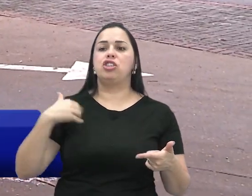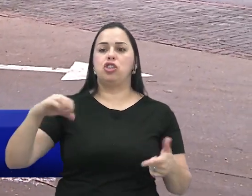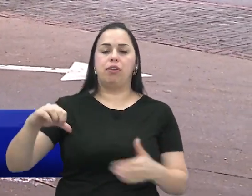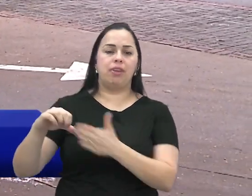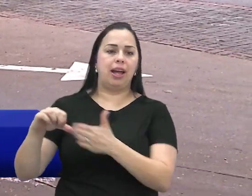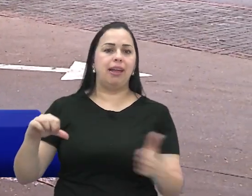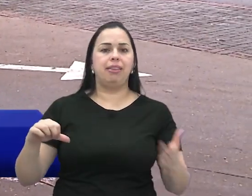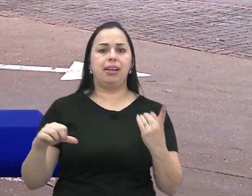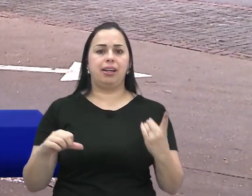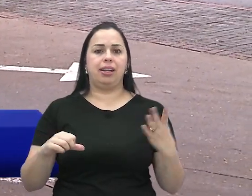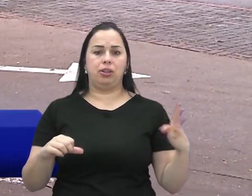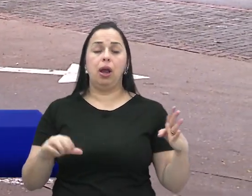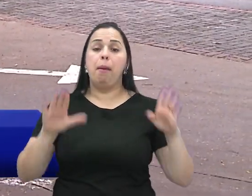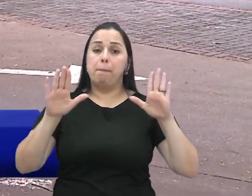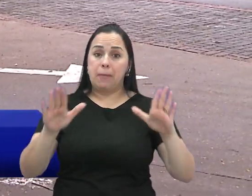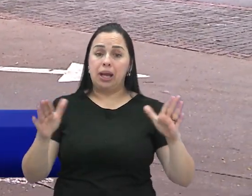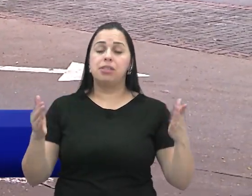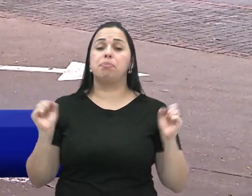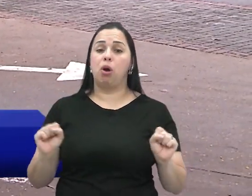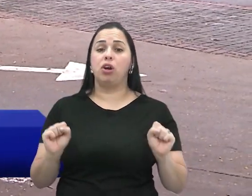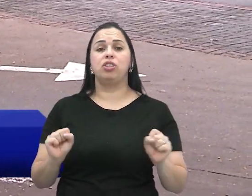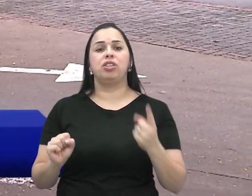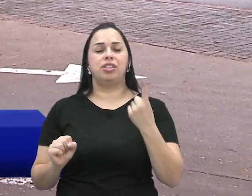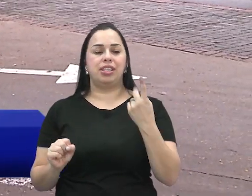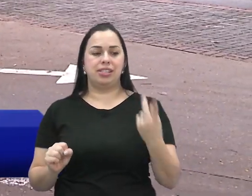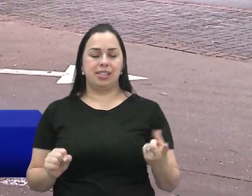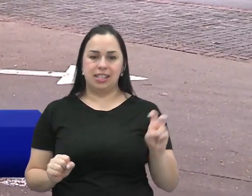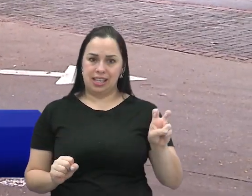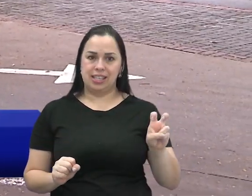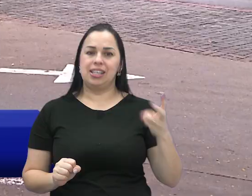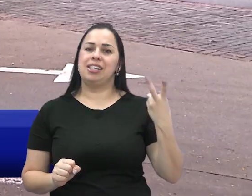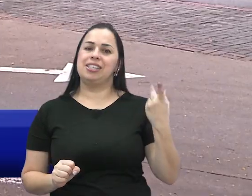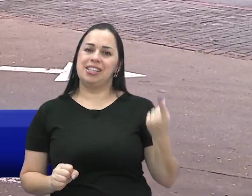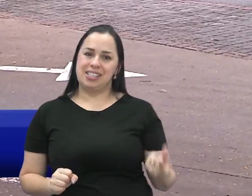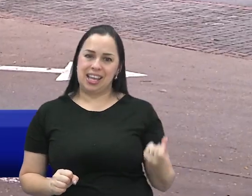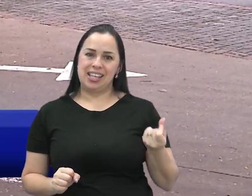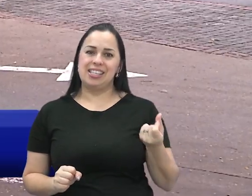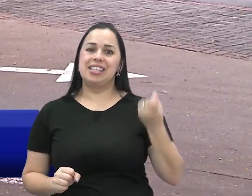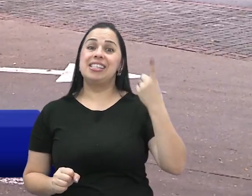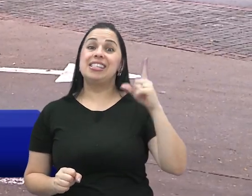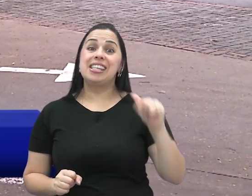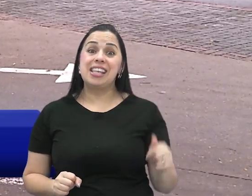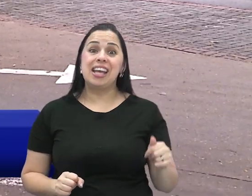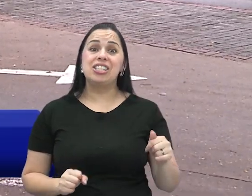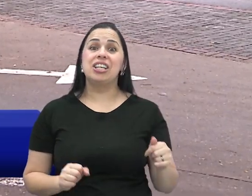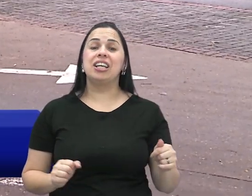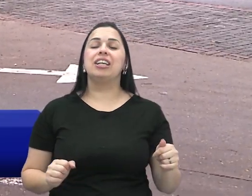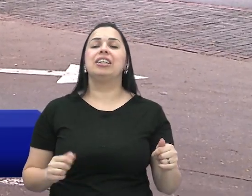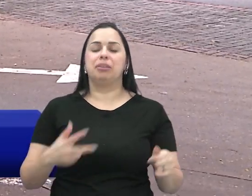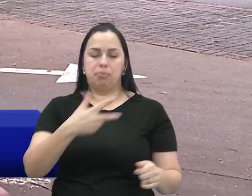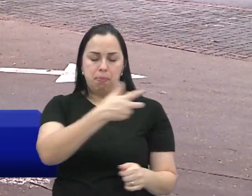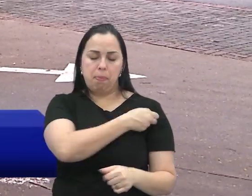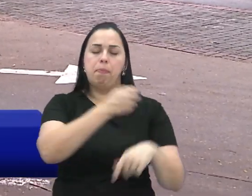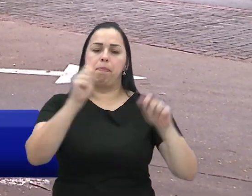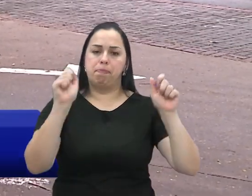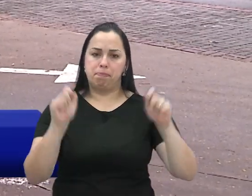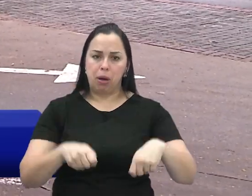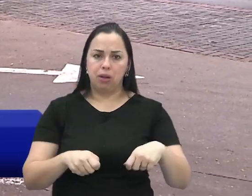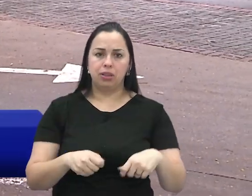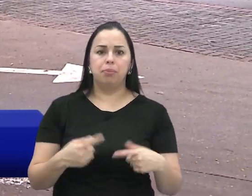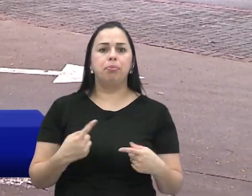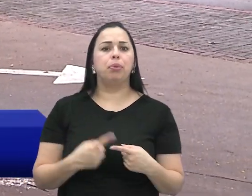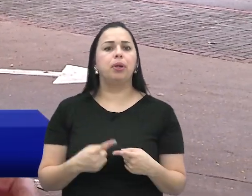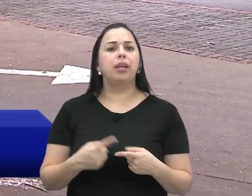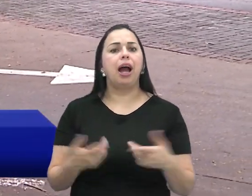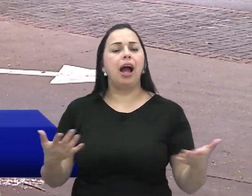anos, porém se estendeu que a gente pode fazer 15, 16, 17, até 19 anos, uma dose dessa